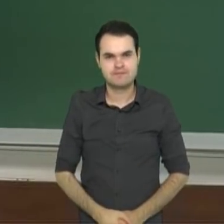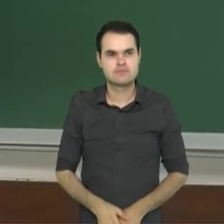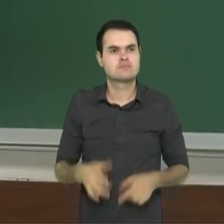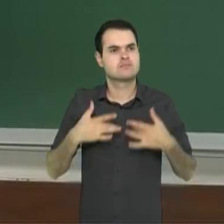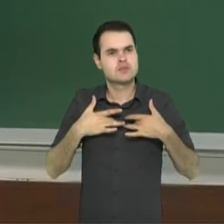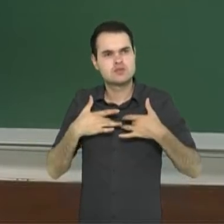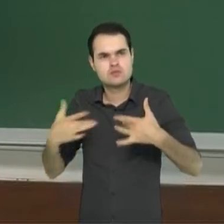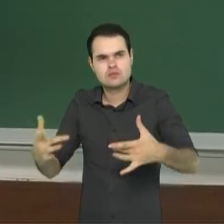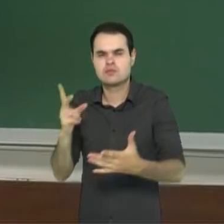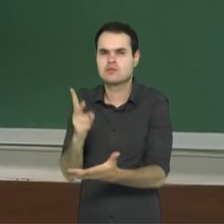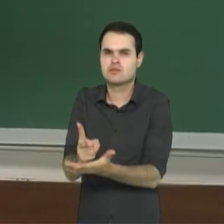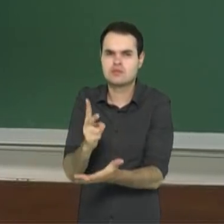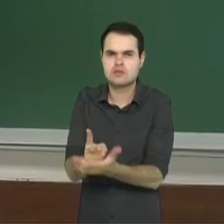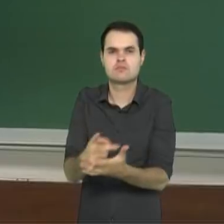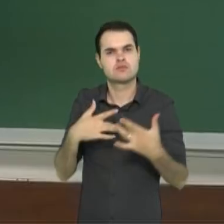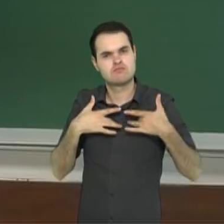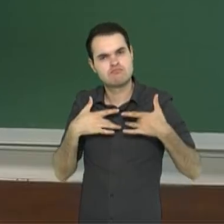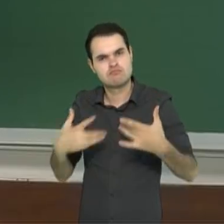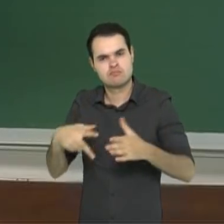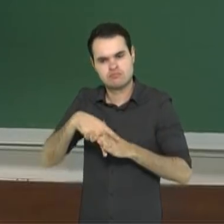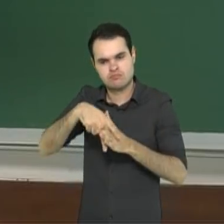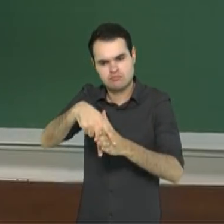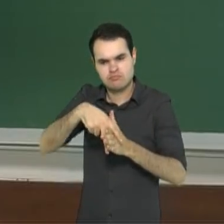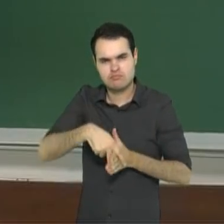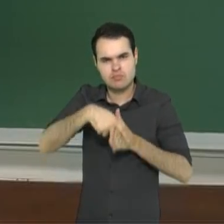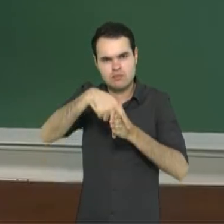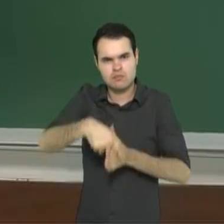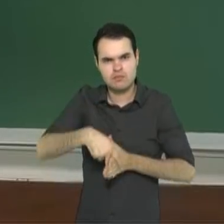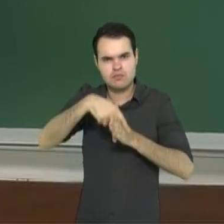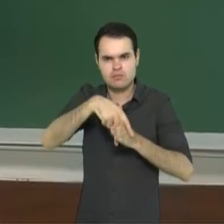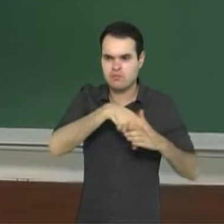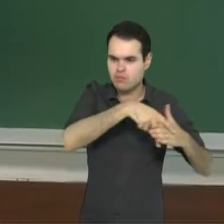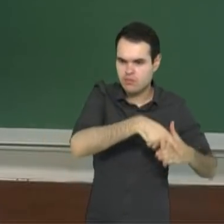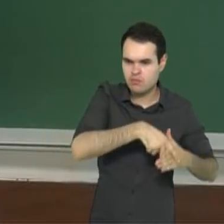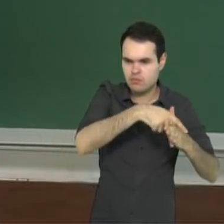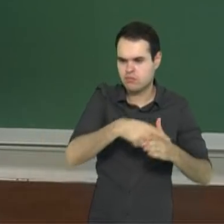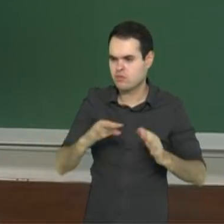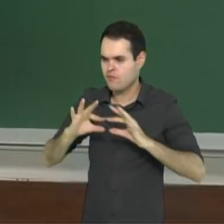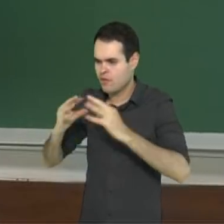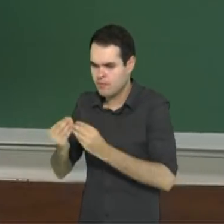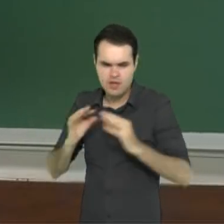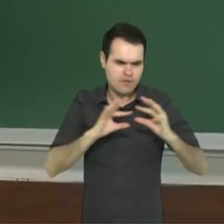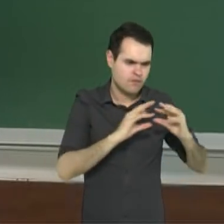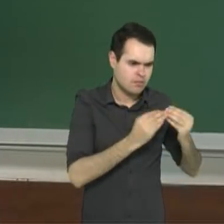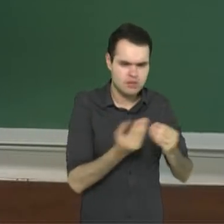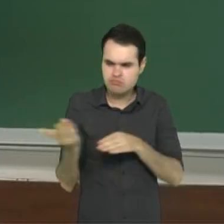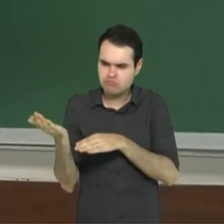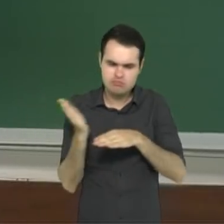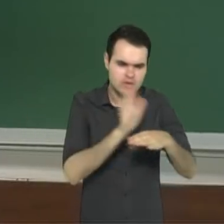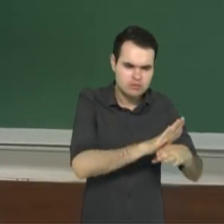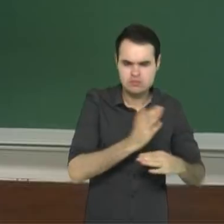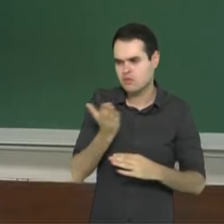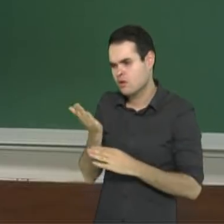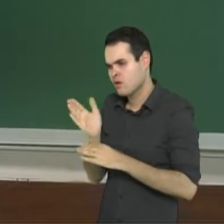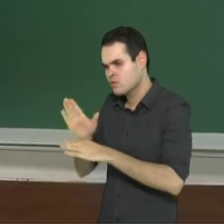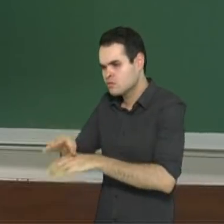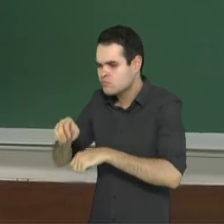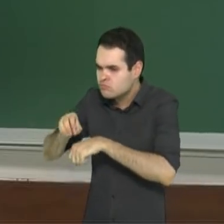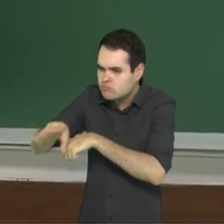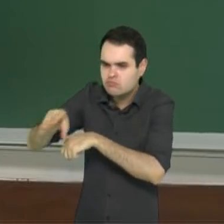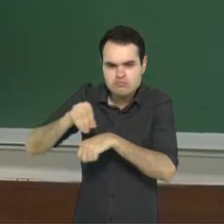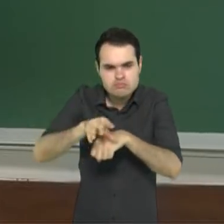sertanejo, sempre o vaqueiro solidário um ao outro, ajudando sempre, uma família ajudando a outra, ensinando a sua profissão para o